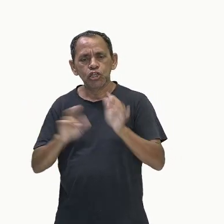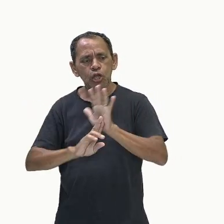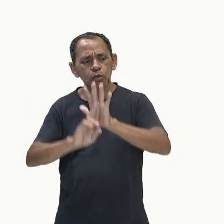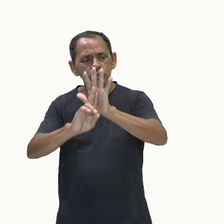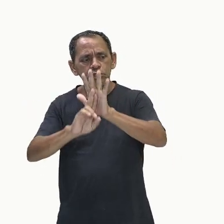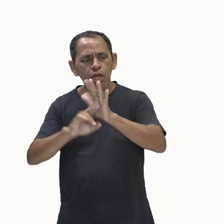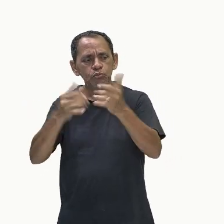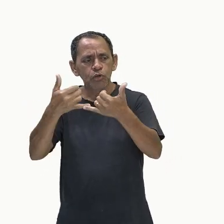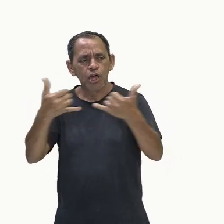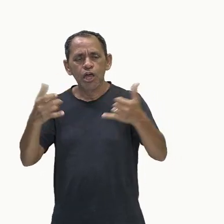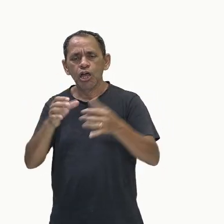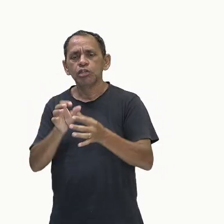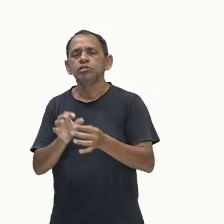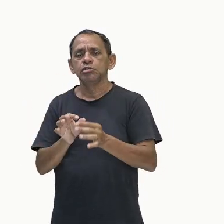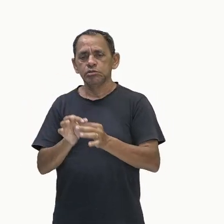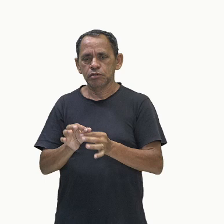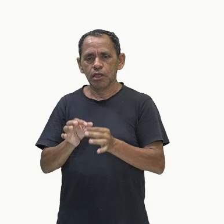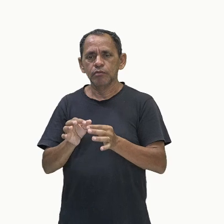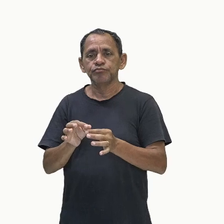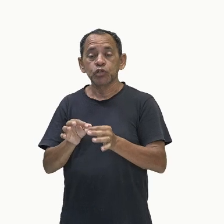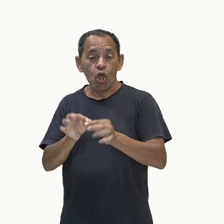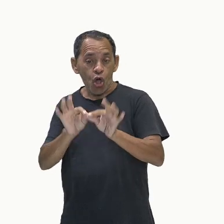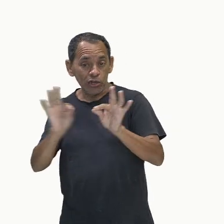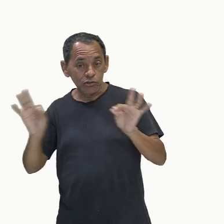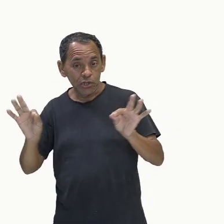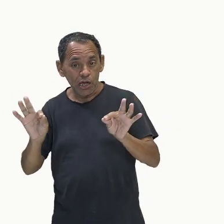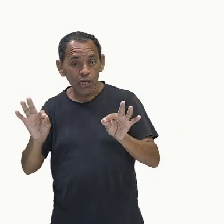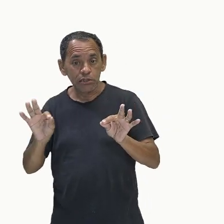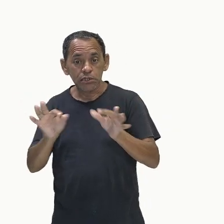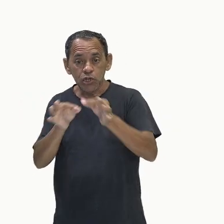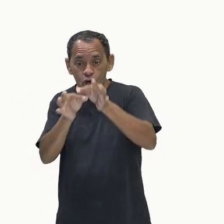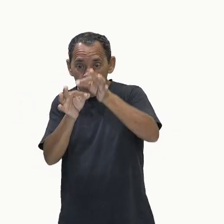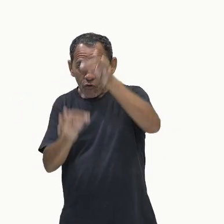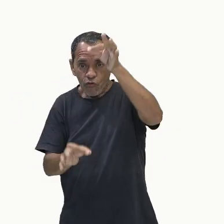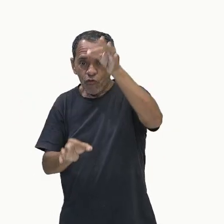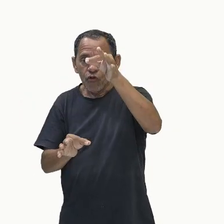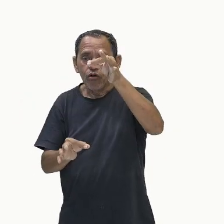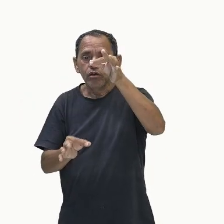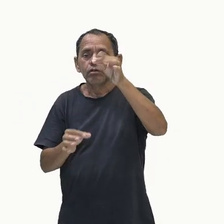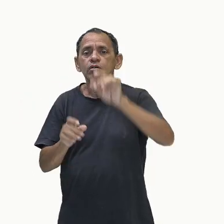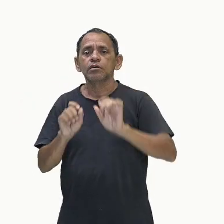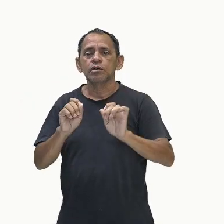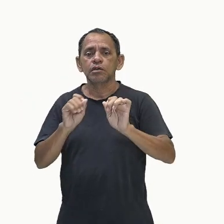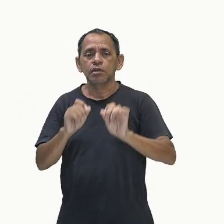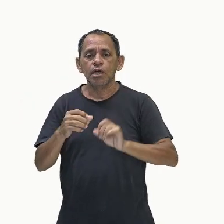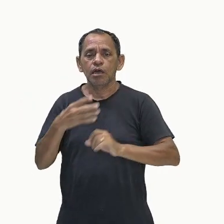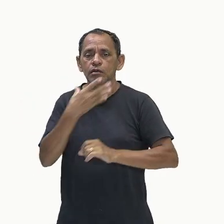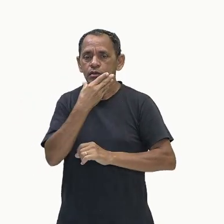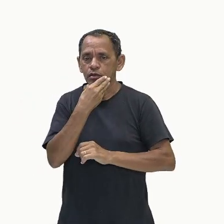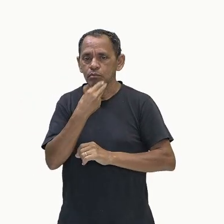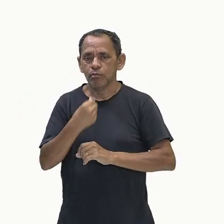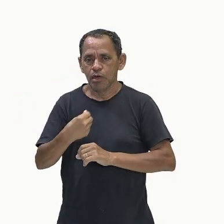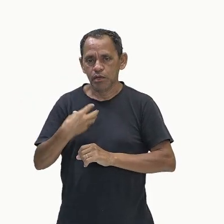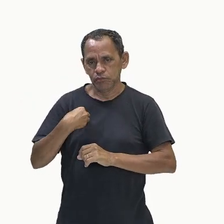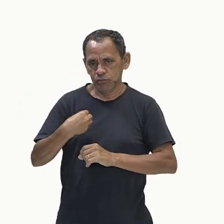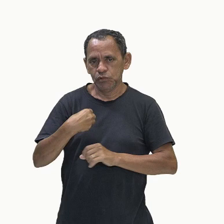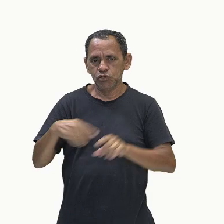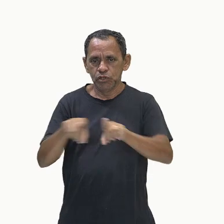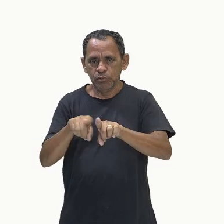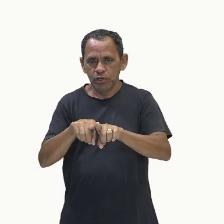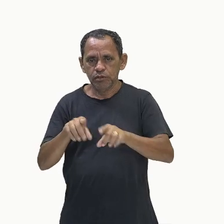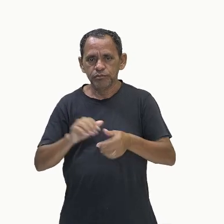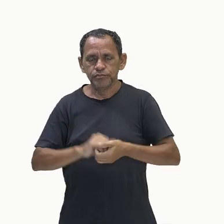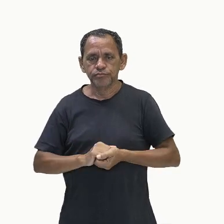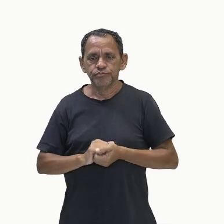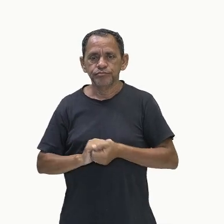verticais, elas vão representar a conexão entre pai e filho. Exatamente. Dando